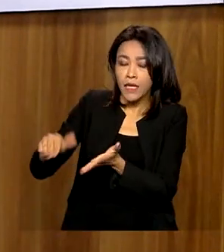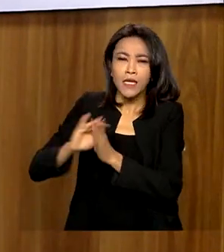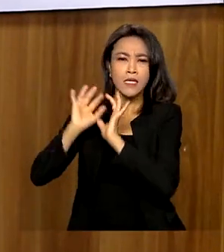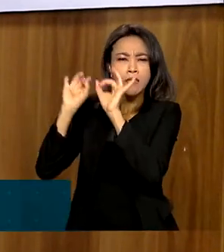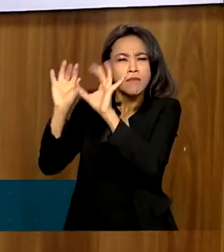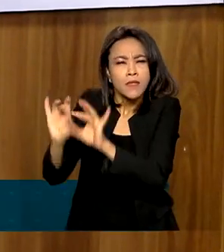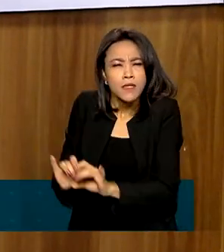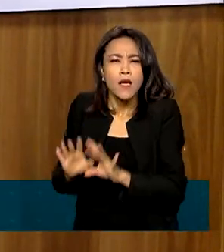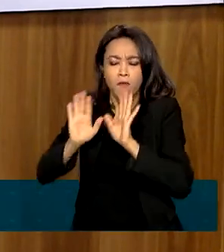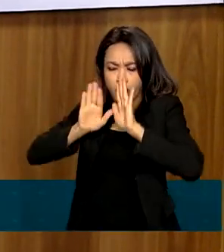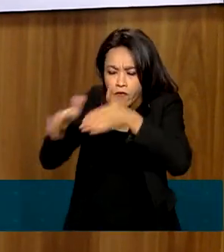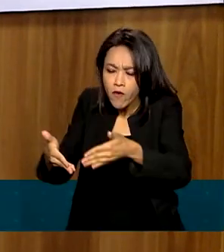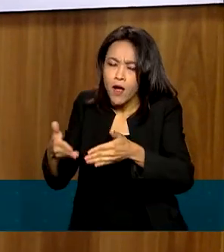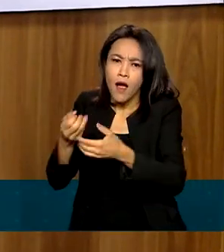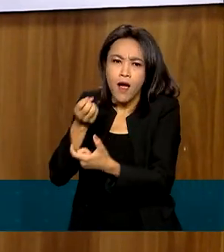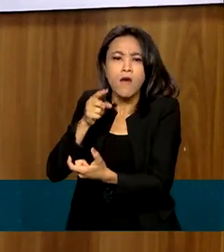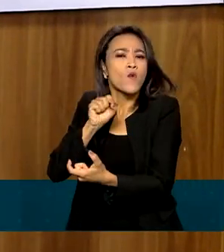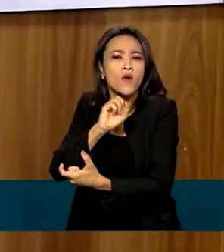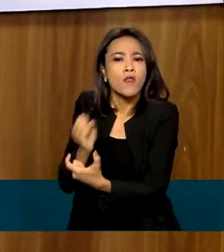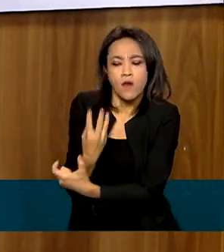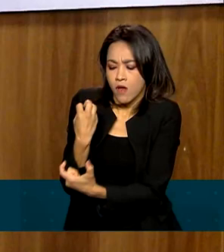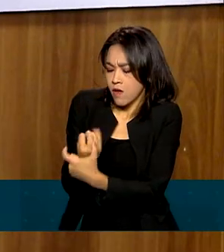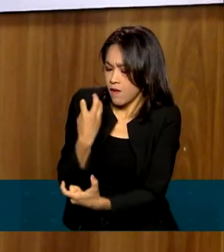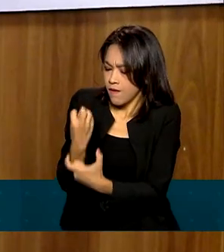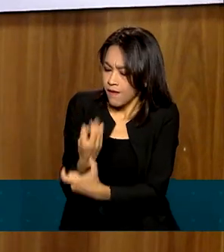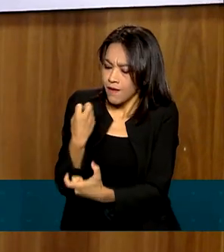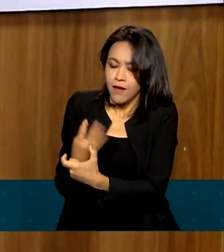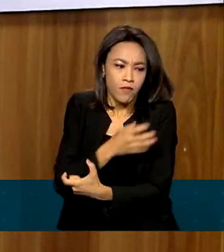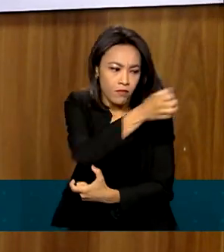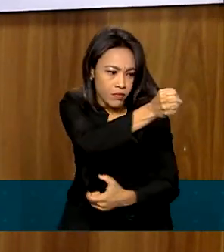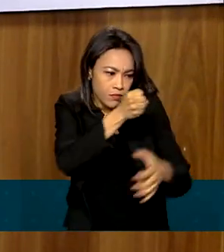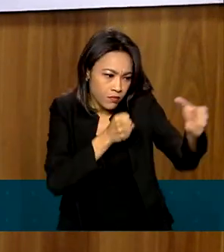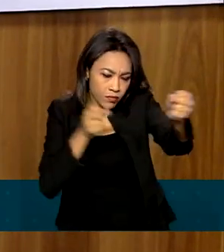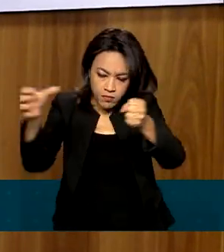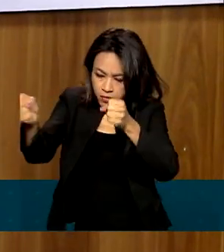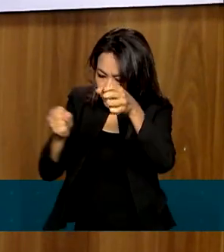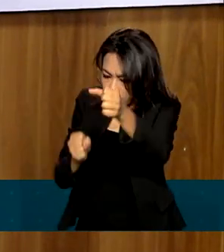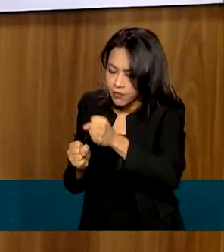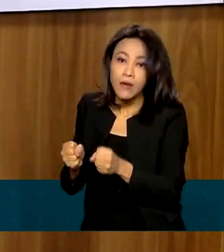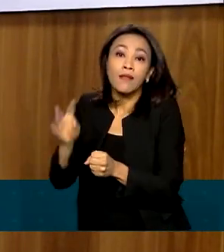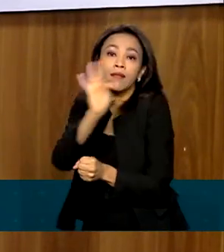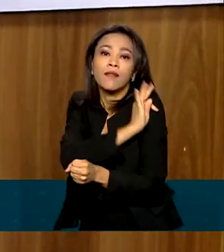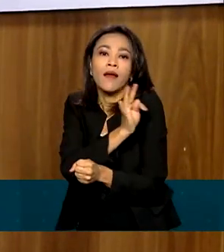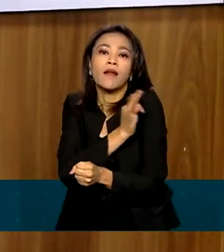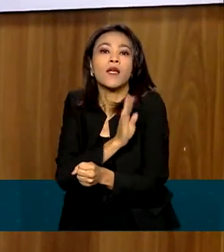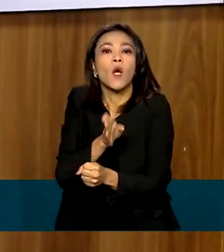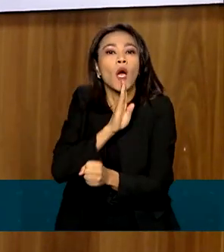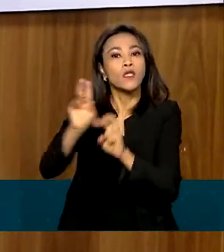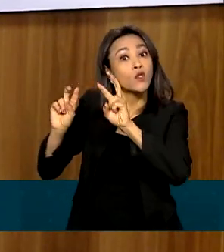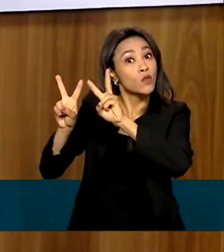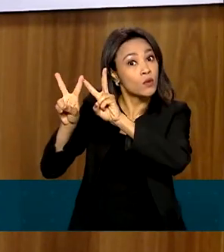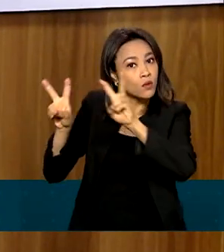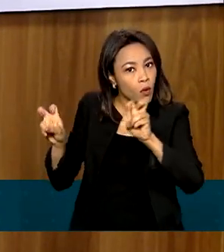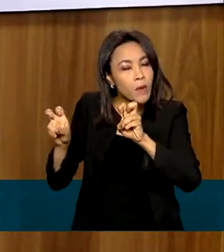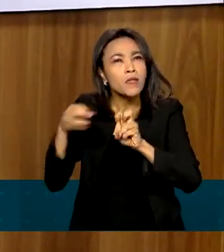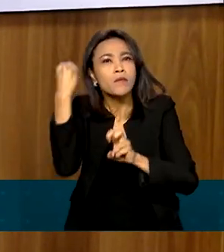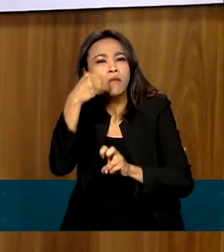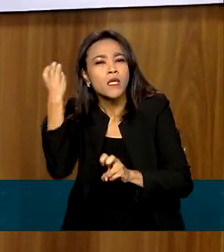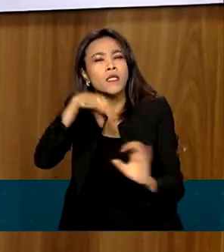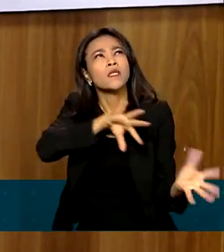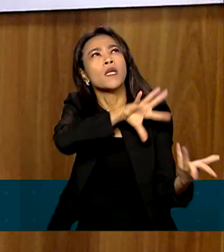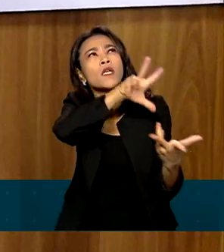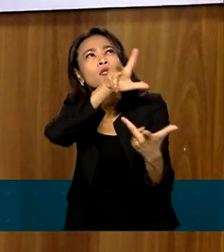em alfabetização lá nós colocamos técnicos que conhecem do assunto nós fomos atrás das melhores experiências internacionais